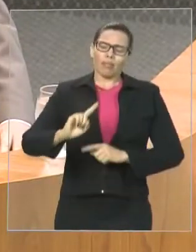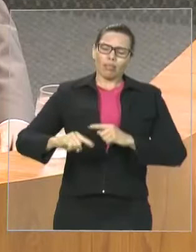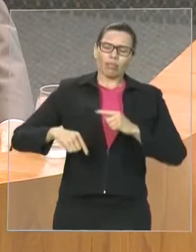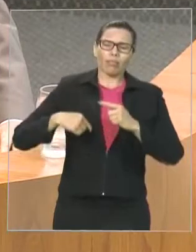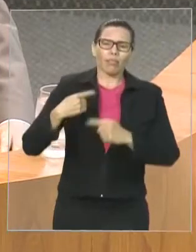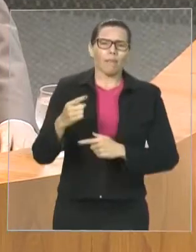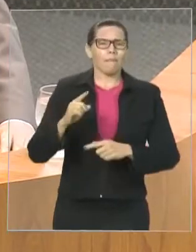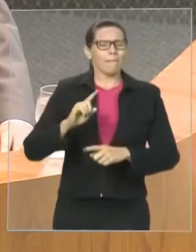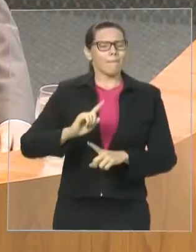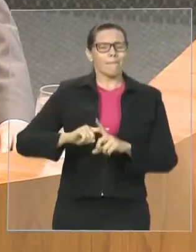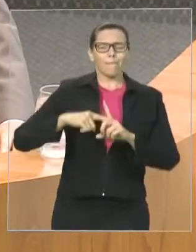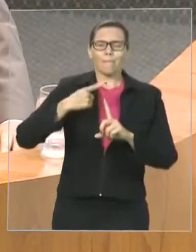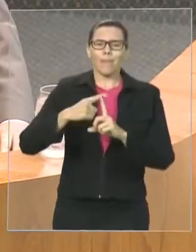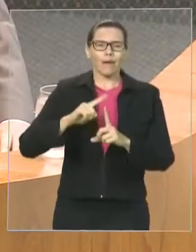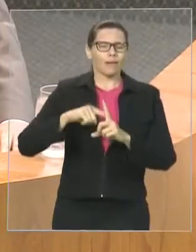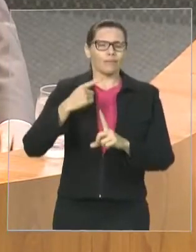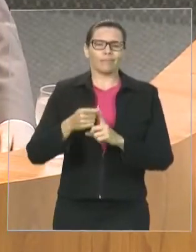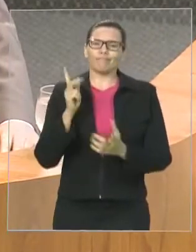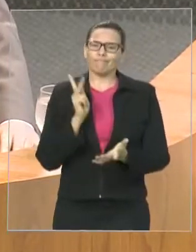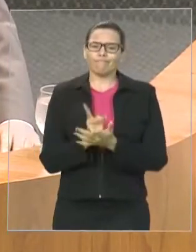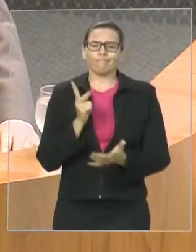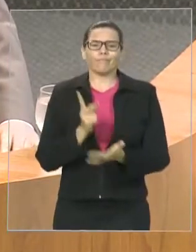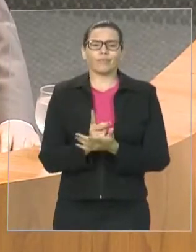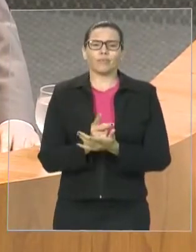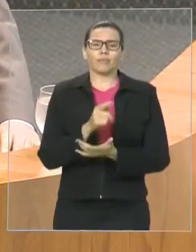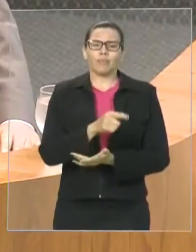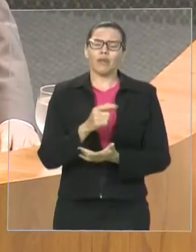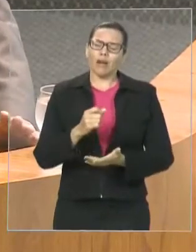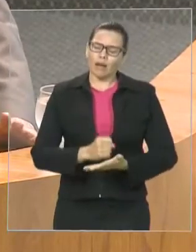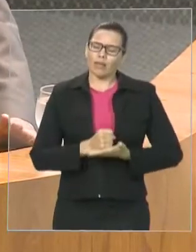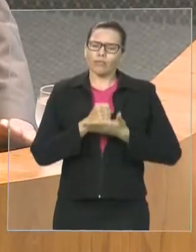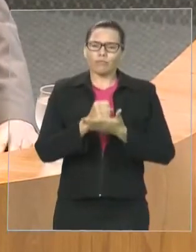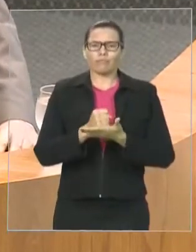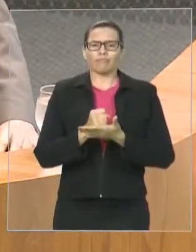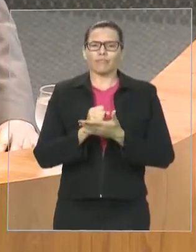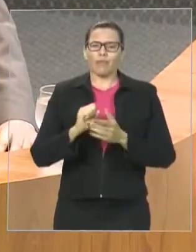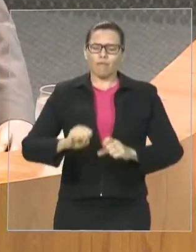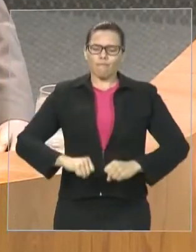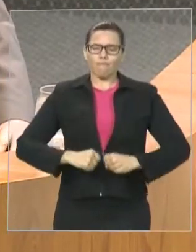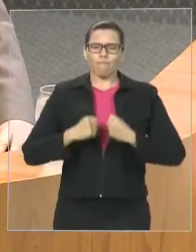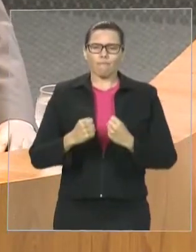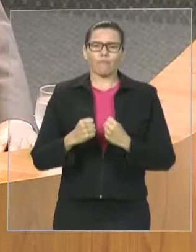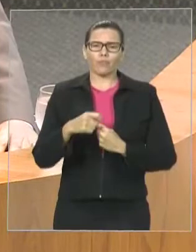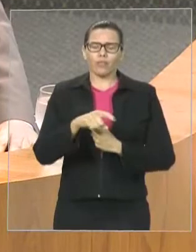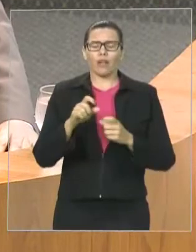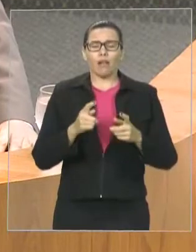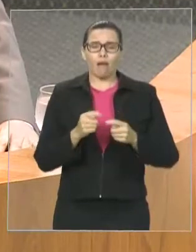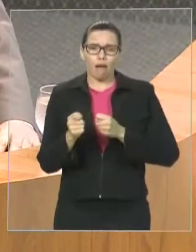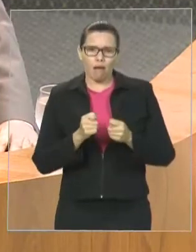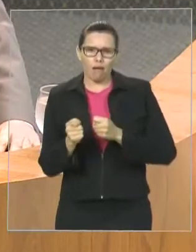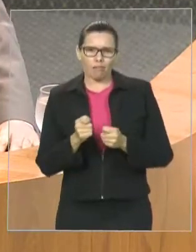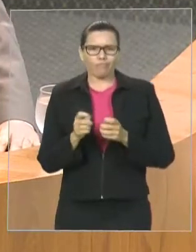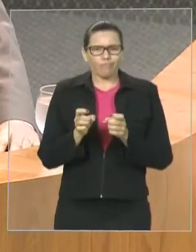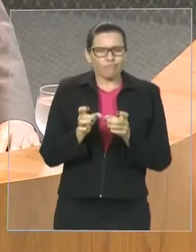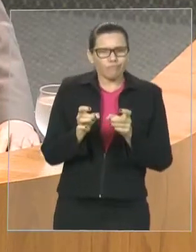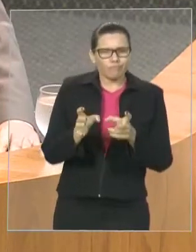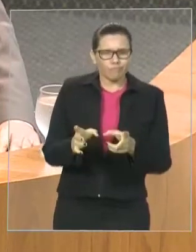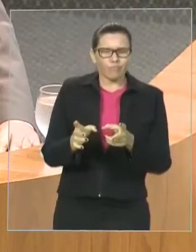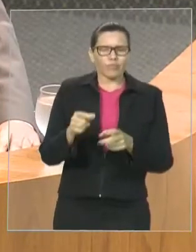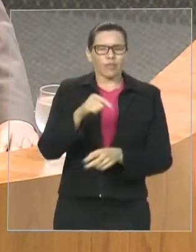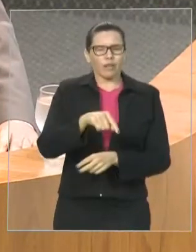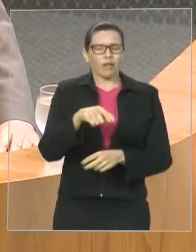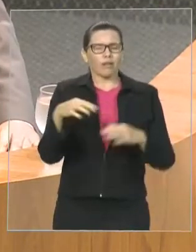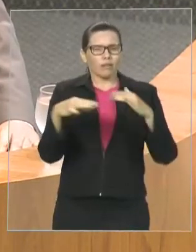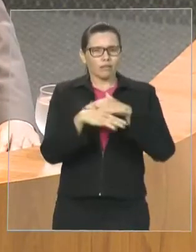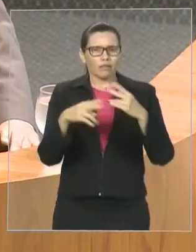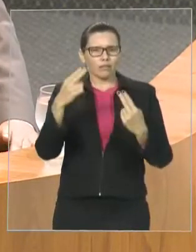de entretenimento, de fortalecimento da economia local, no que diz respeito à política cultural para o município de Timon